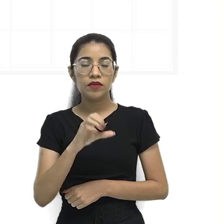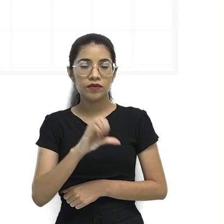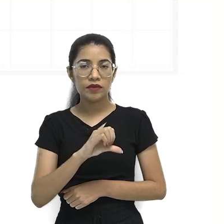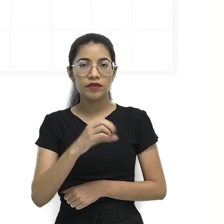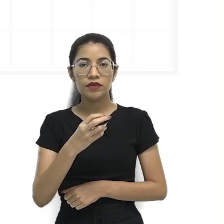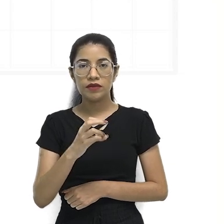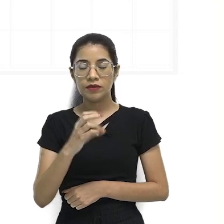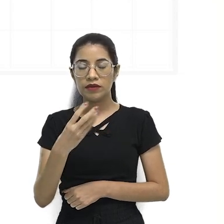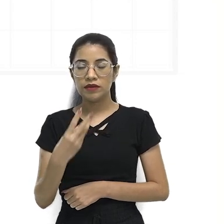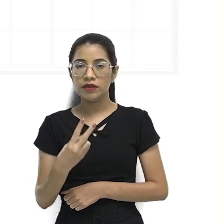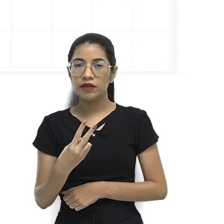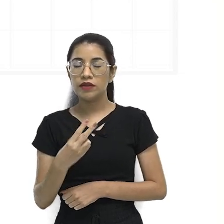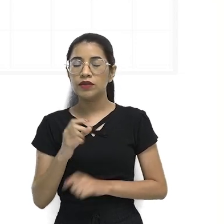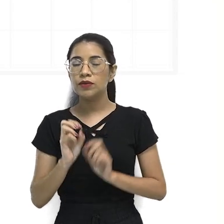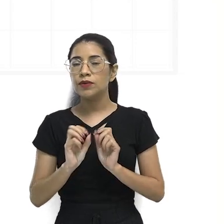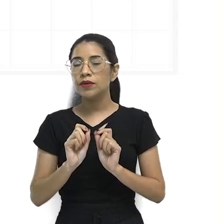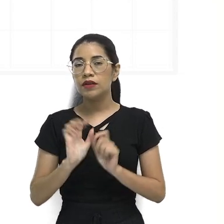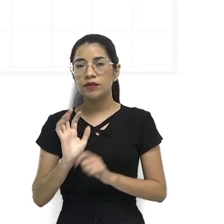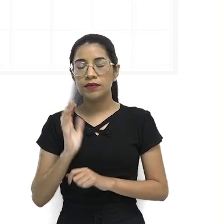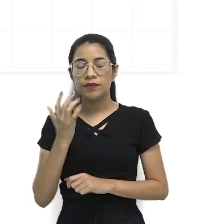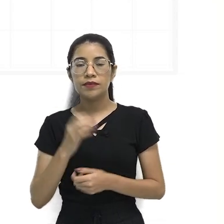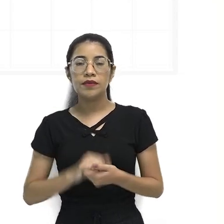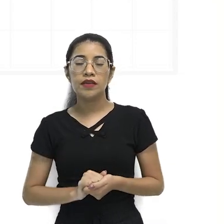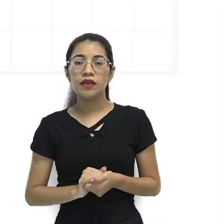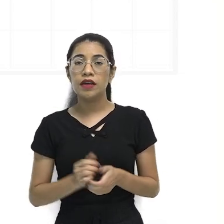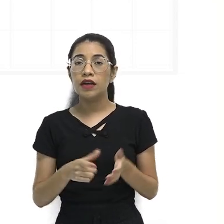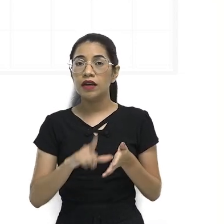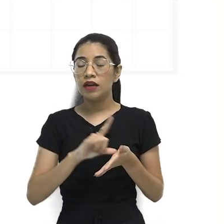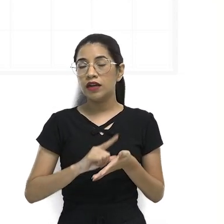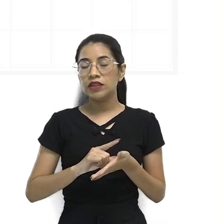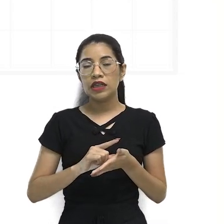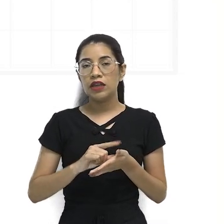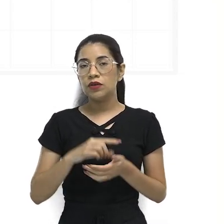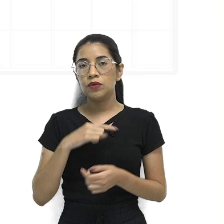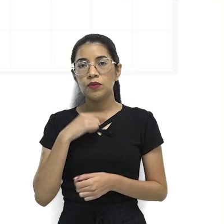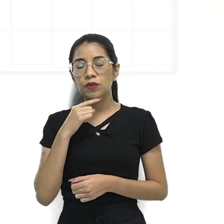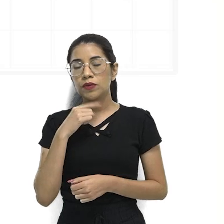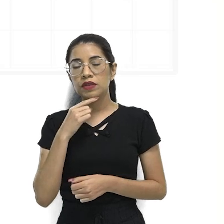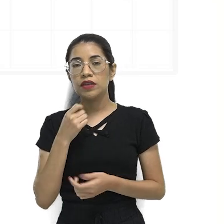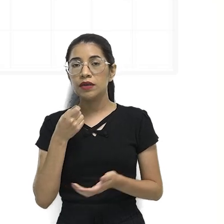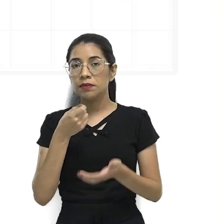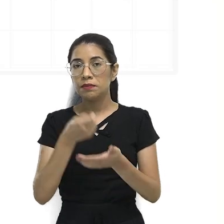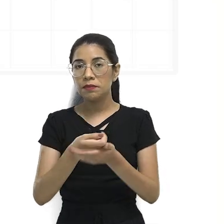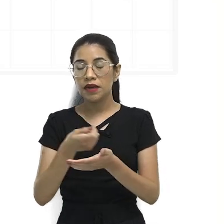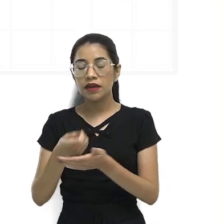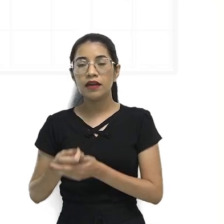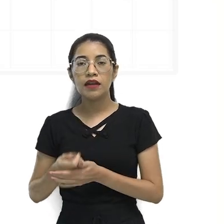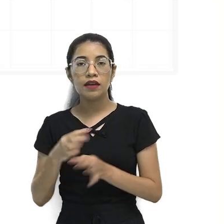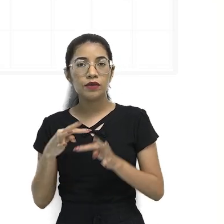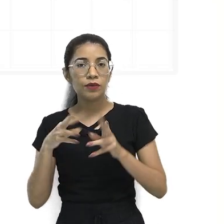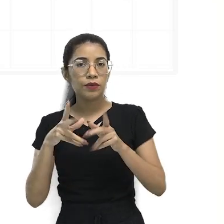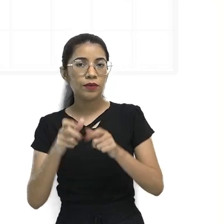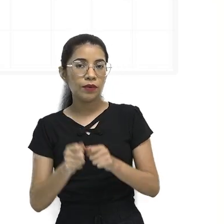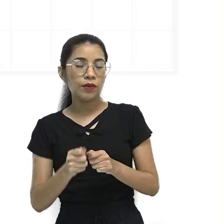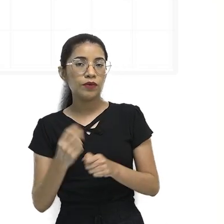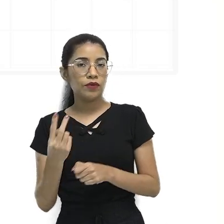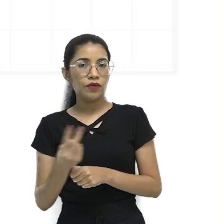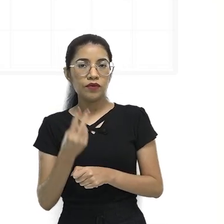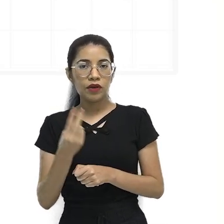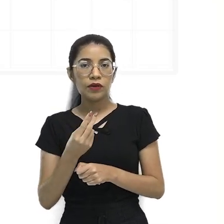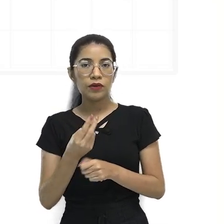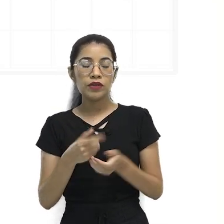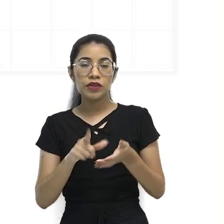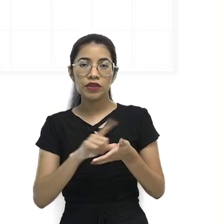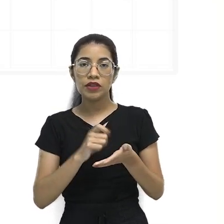aconteceu aqui? O dinheiro que ele tinha na conta não era suficiente para cobrir o gasto que